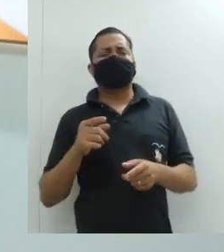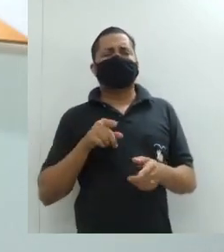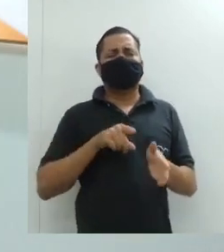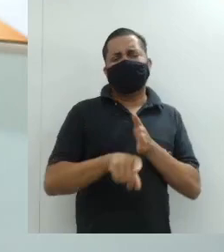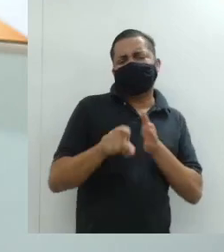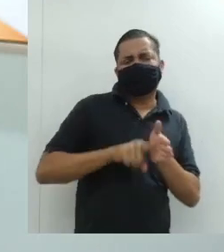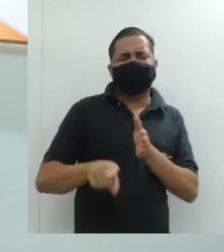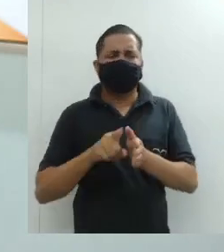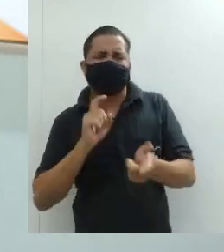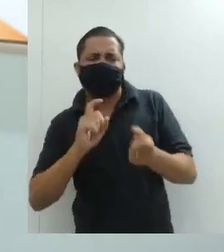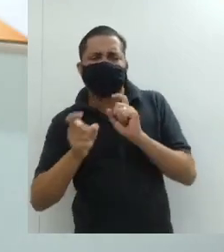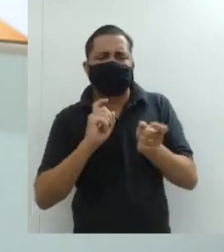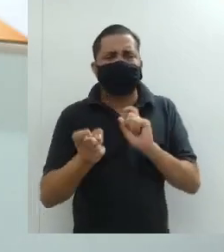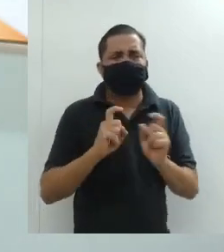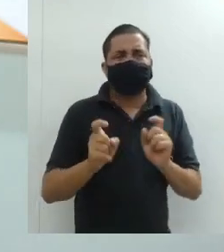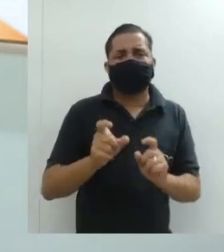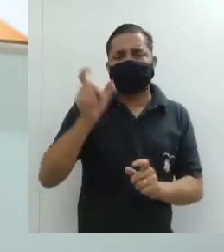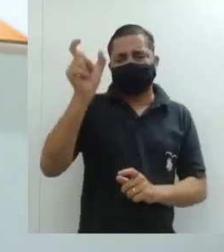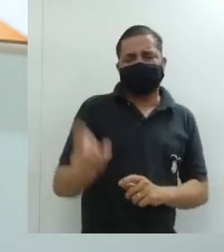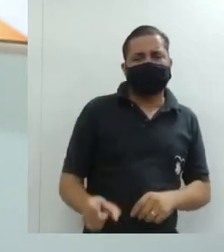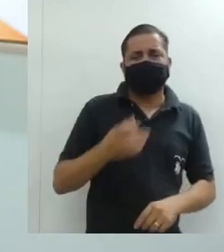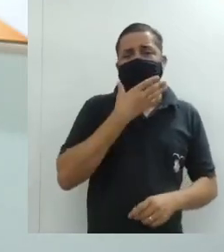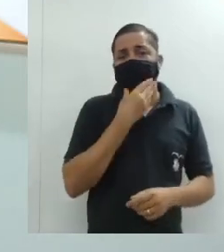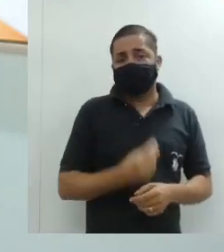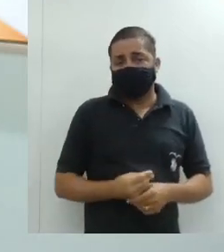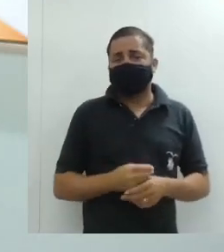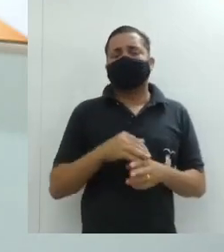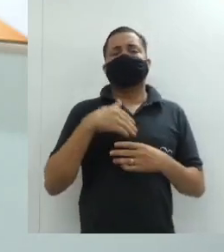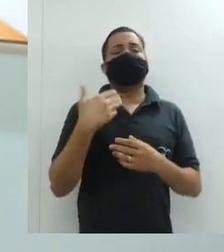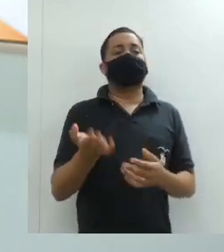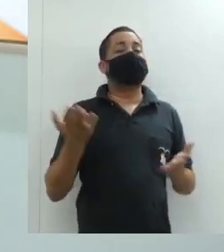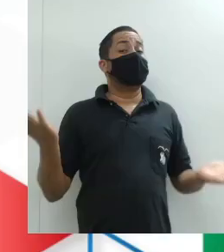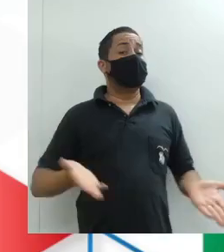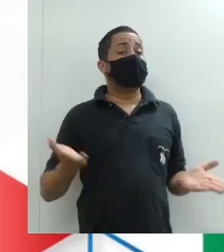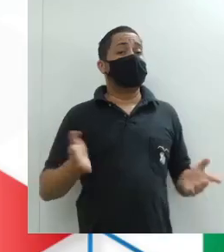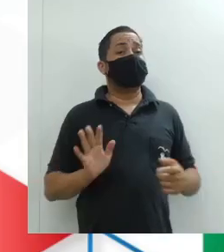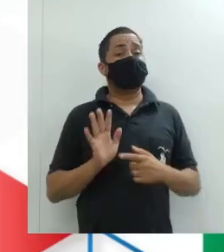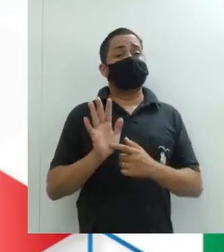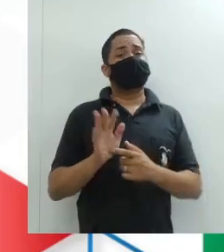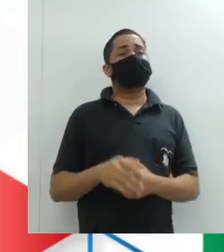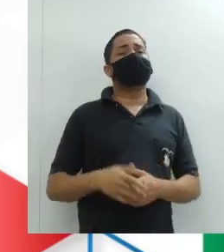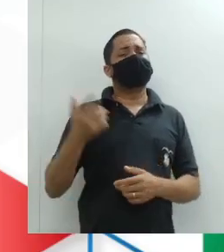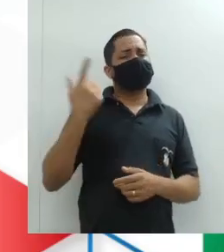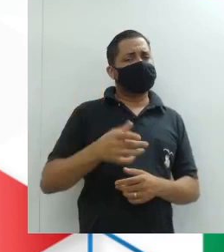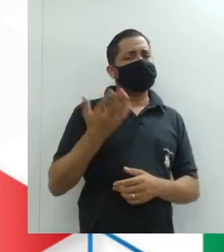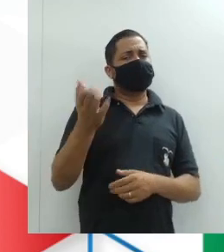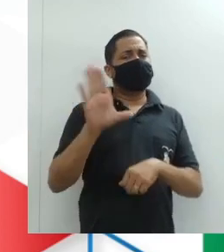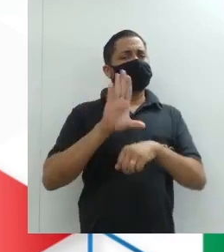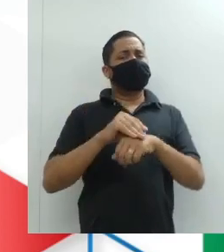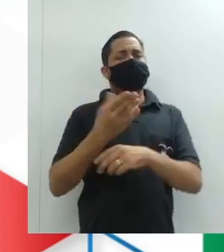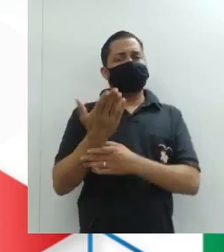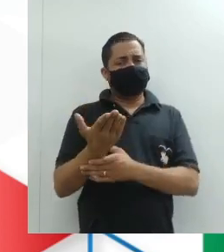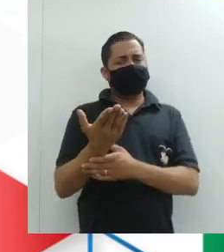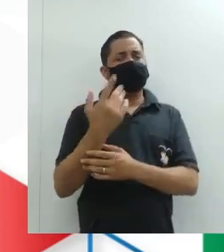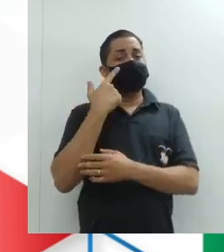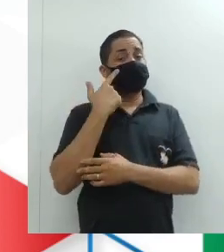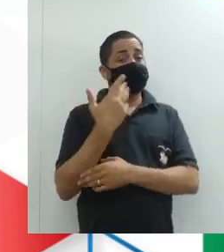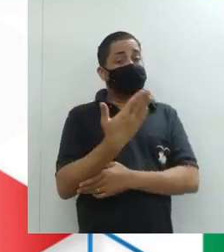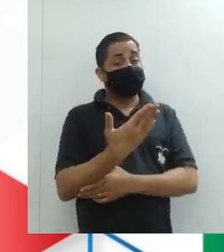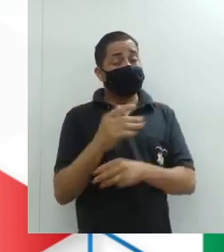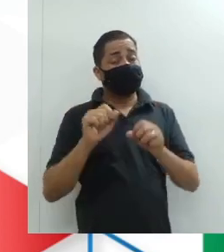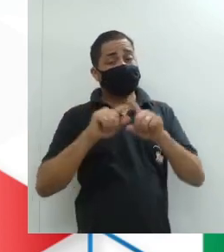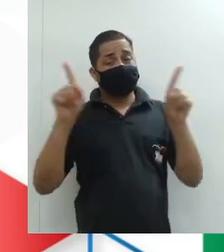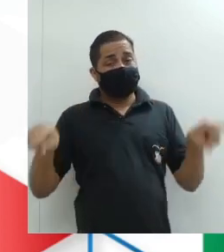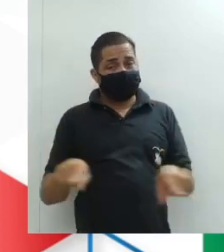questionar a atitude do homem. Para vocês, trago agora novamente essa figura. Olhem só, olhem na